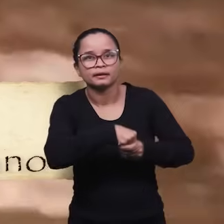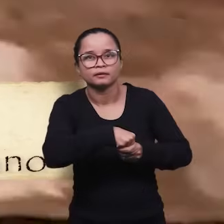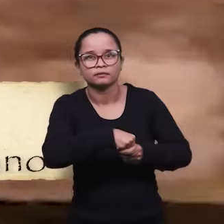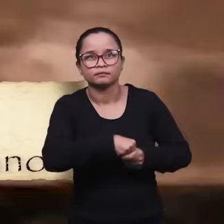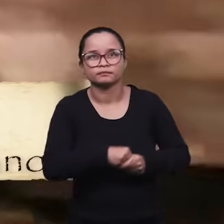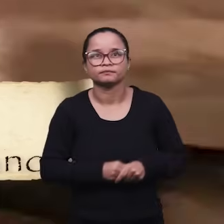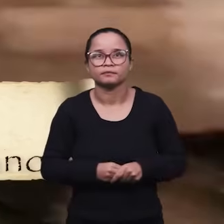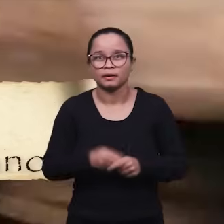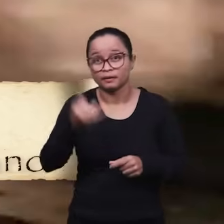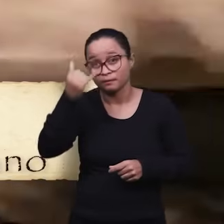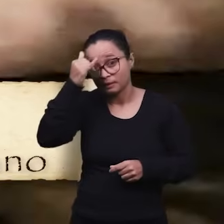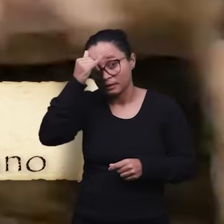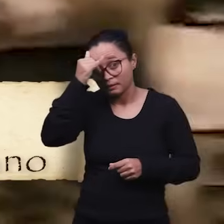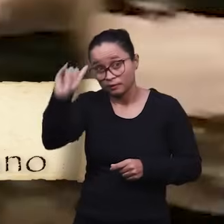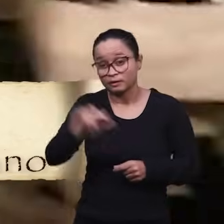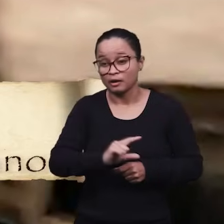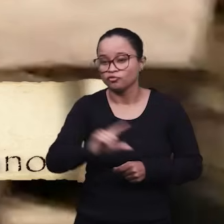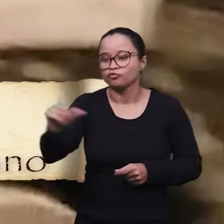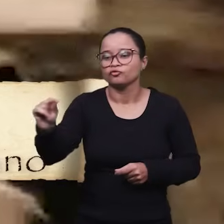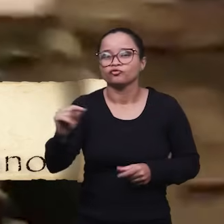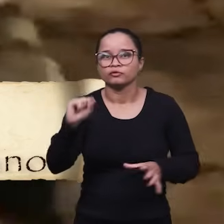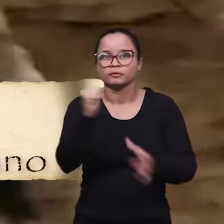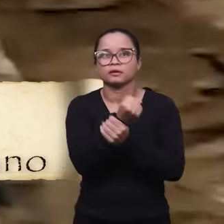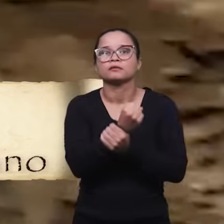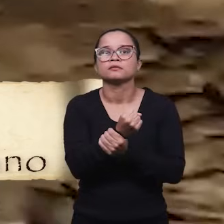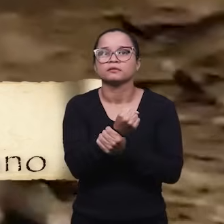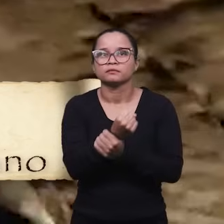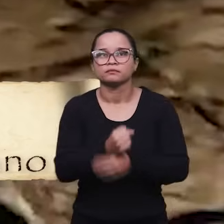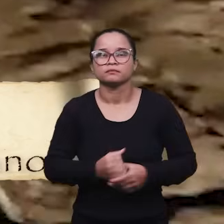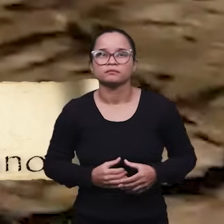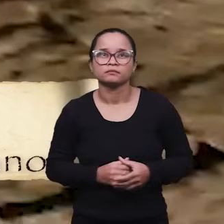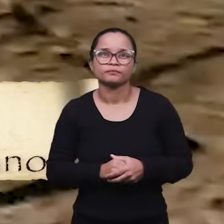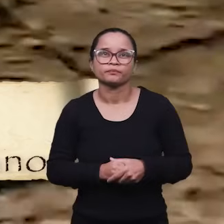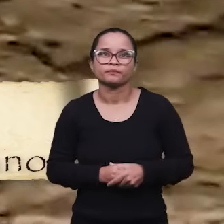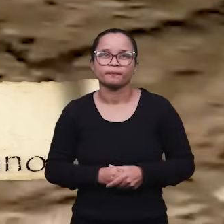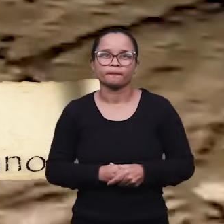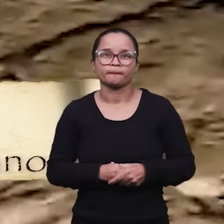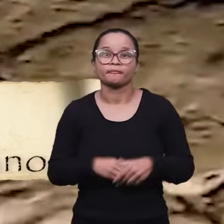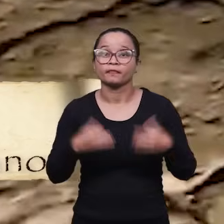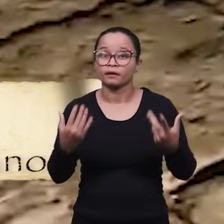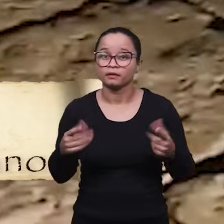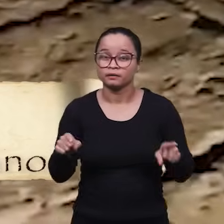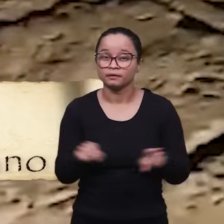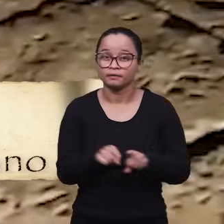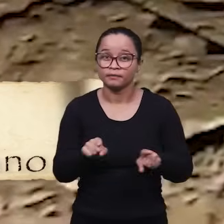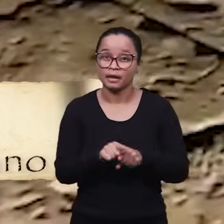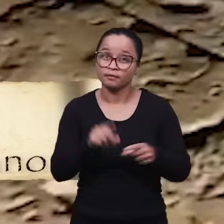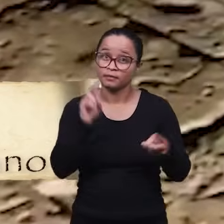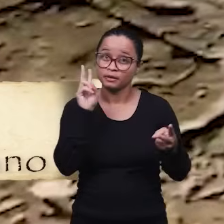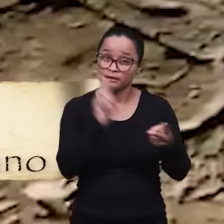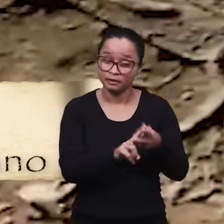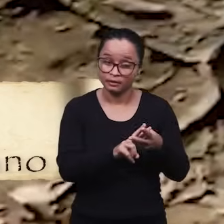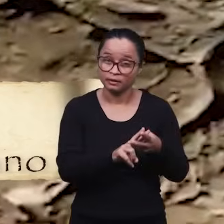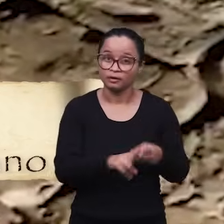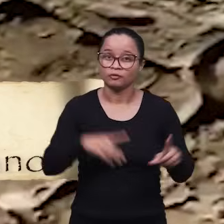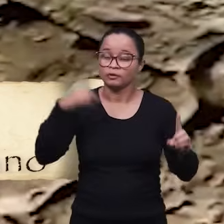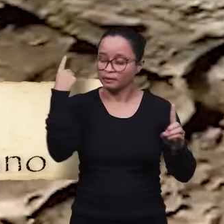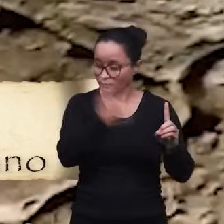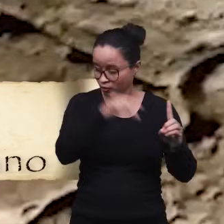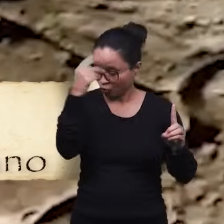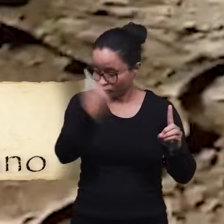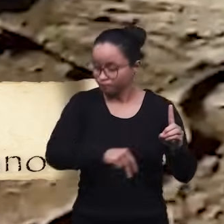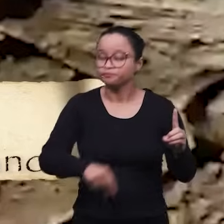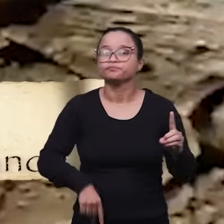Era até para evitar fuga, né? Era uma questão de segurança, não é? E ainda, além de os prender,